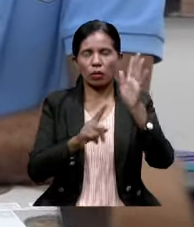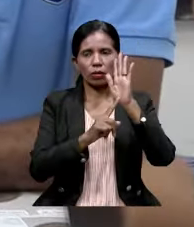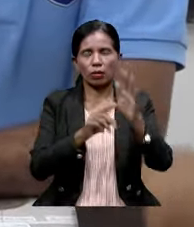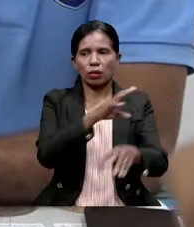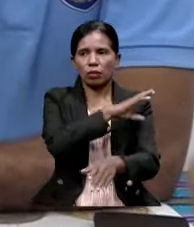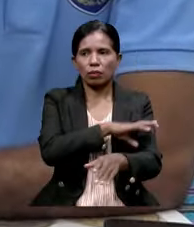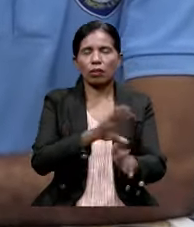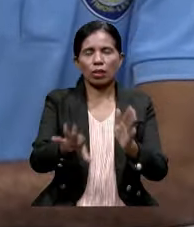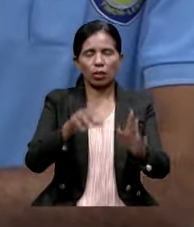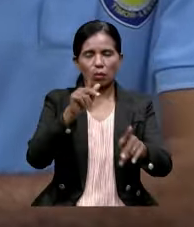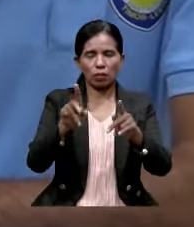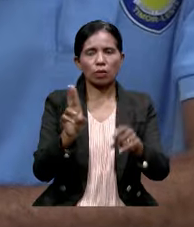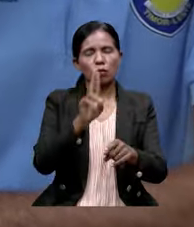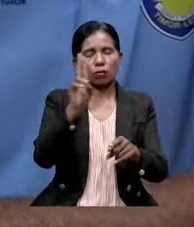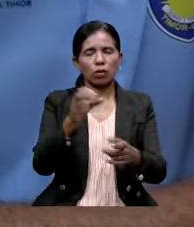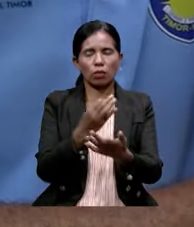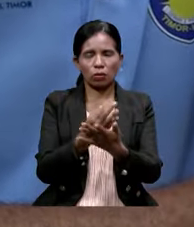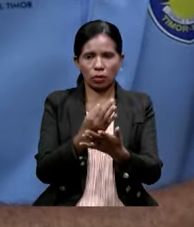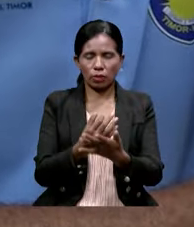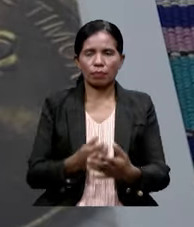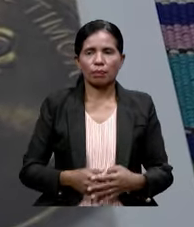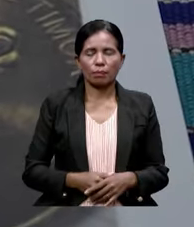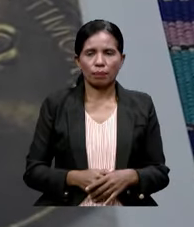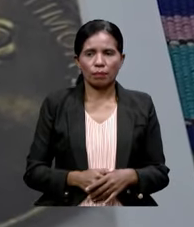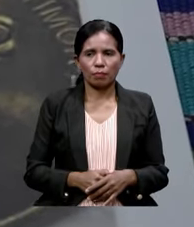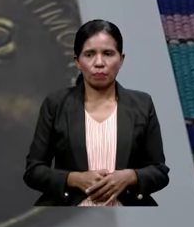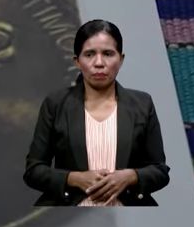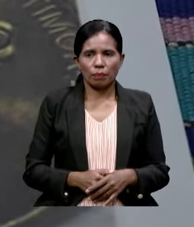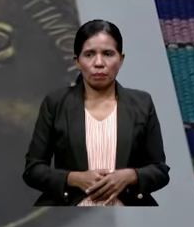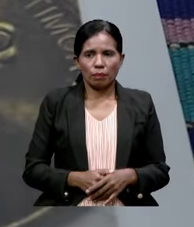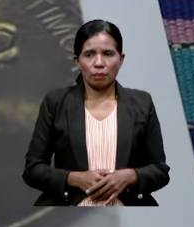ira heta nemaruma utiliza osan falsune. João Carlos Tomás Soares, GMN.